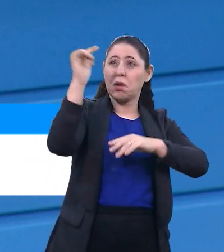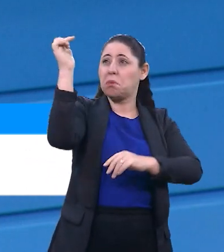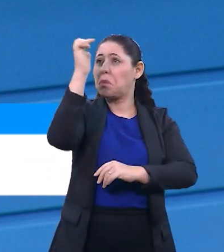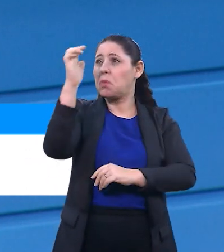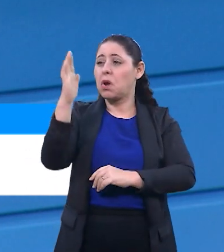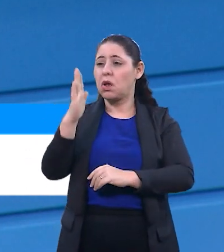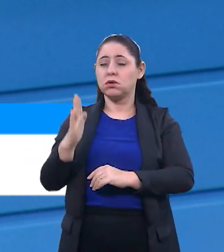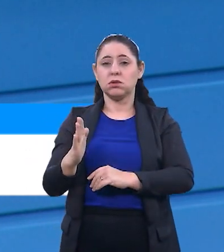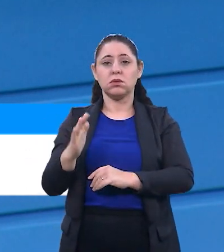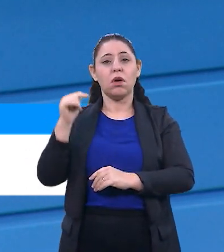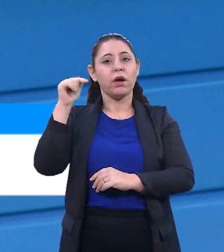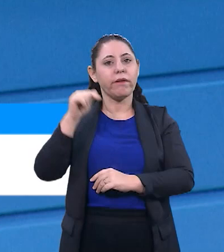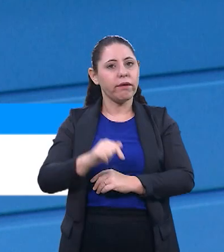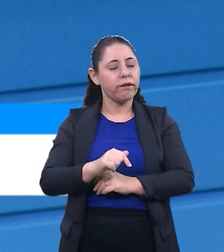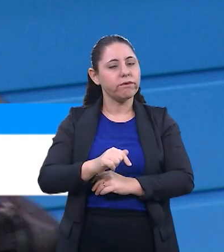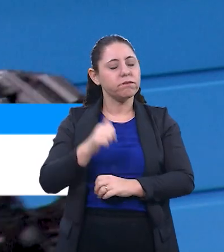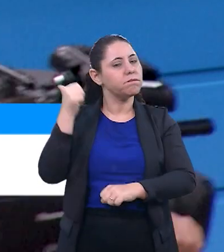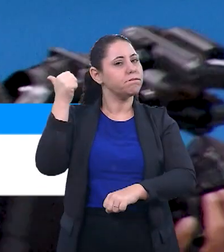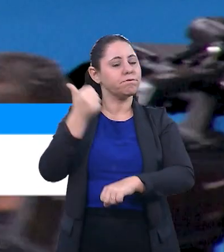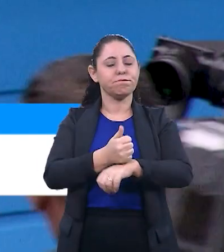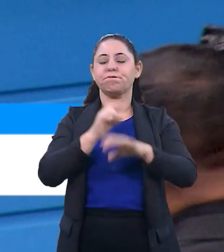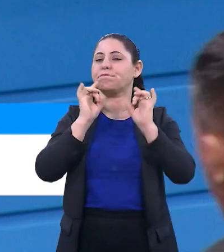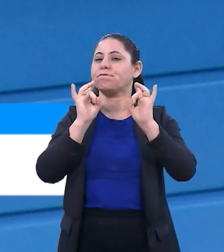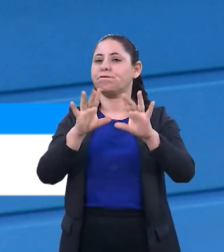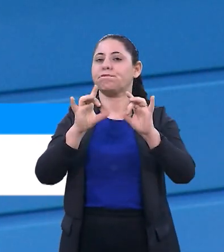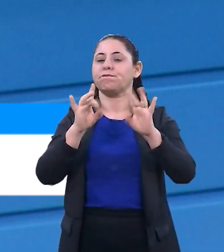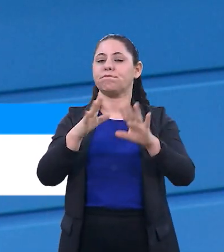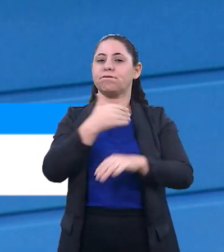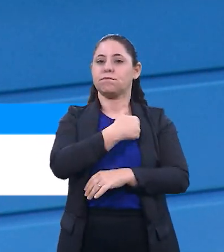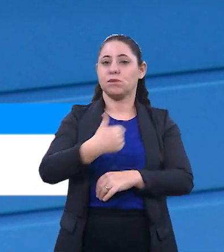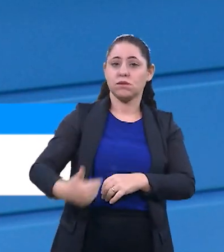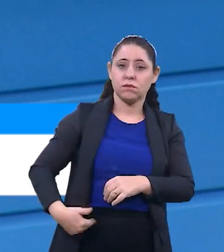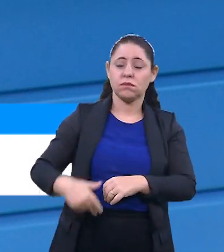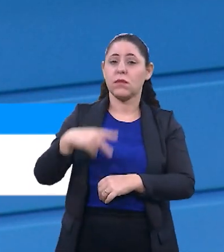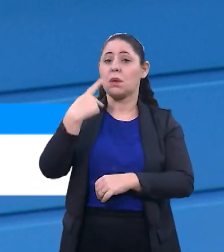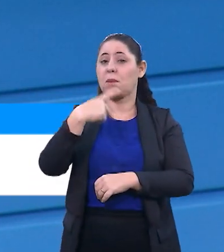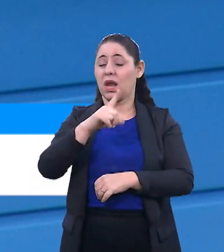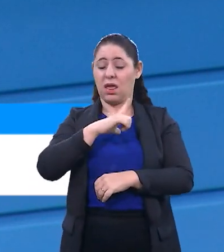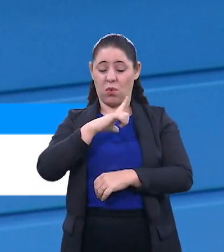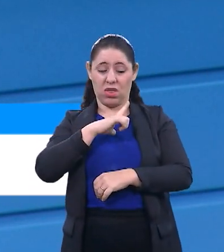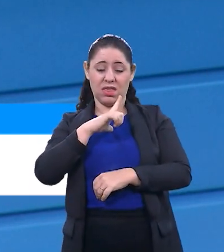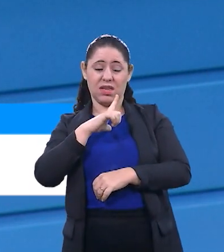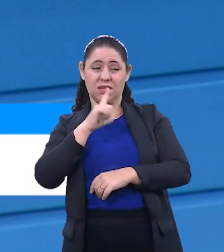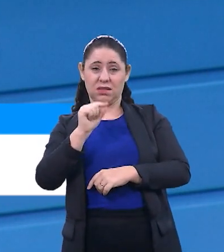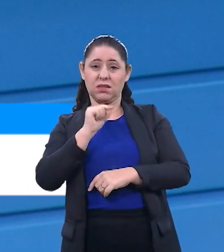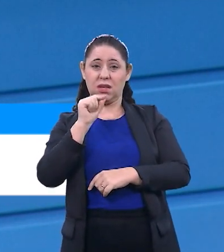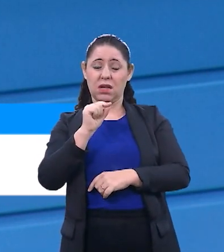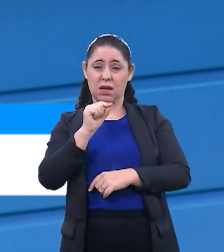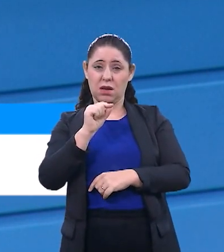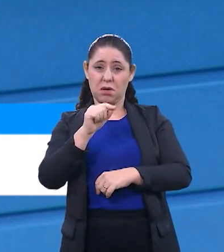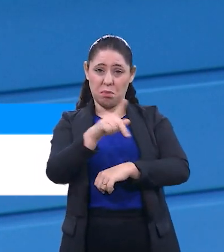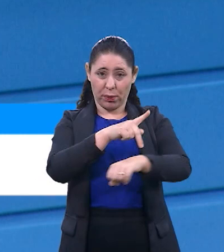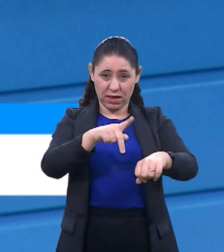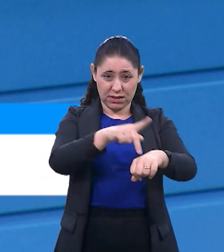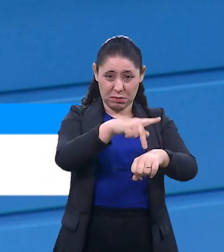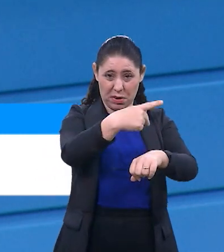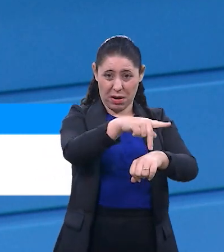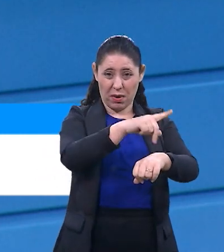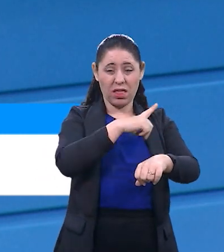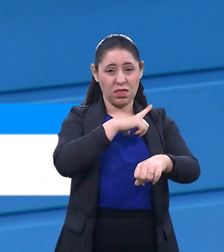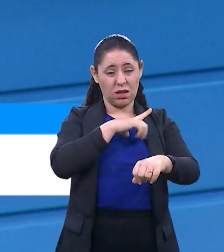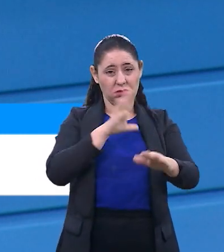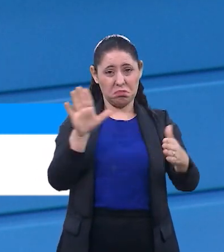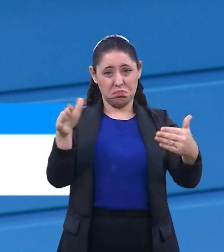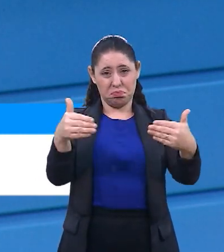mídia no Brasil todo, e particularmente aqui, que o governo paraguaio, portanto, tem procedência, o governo